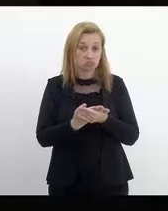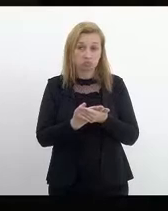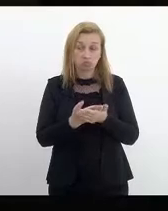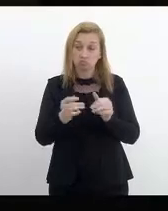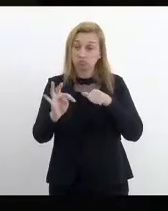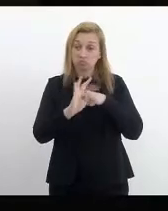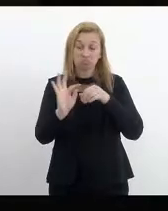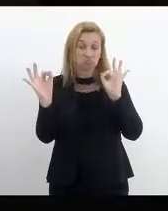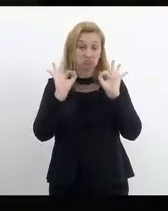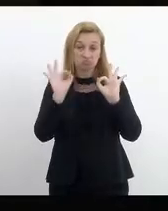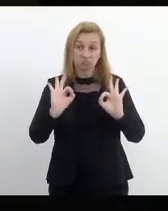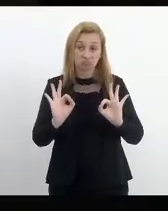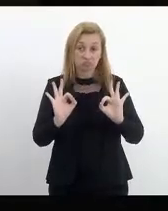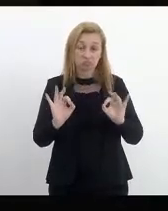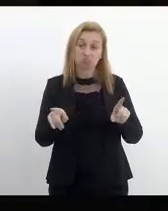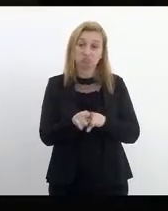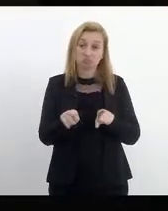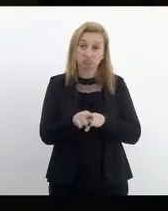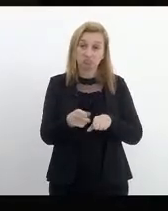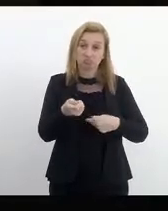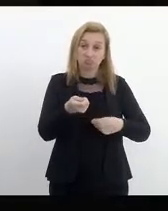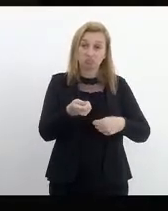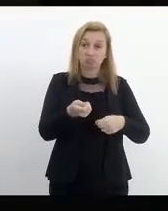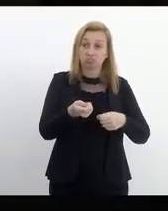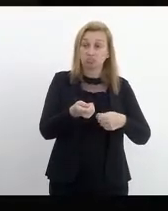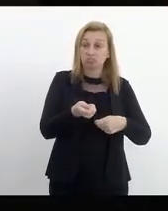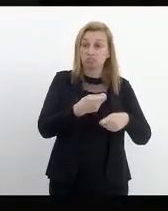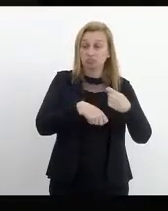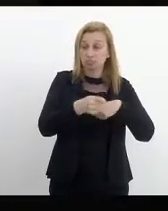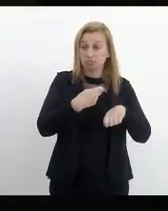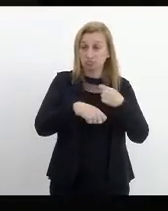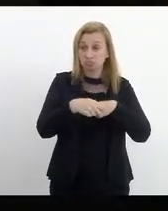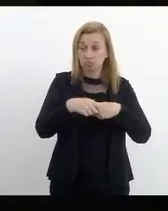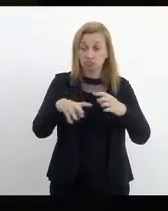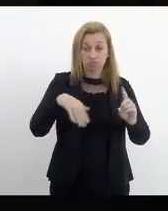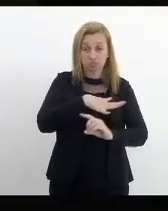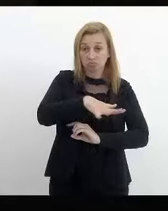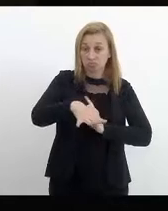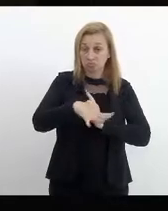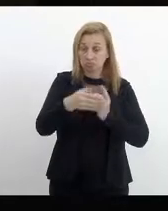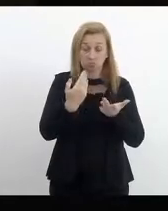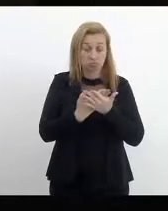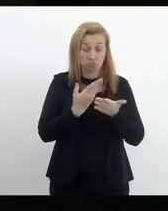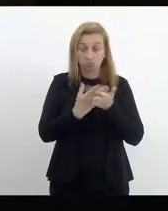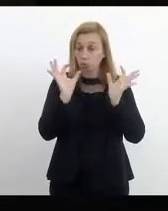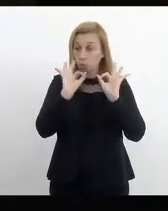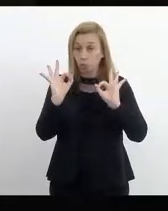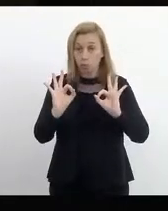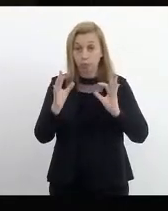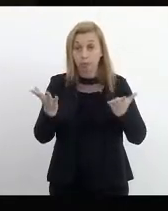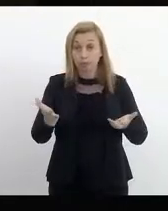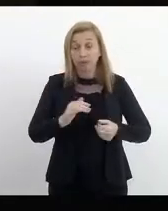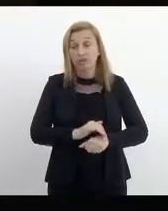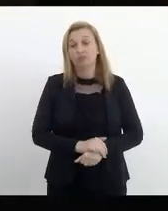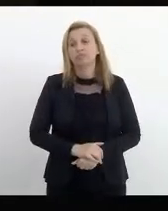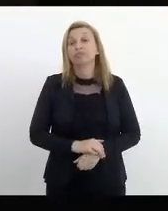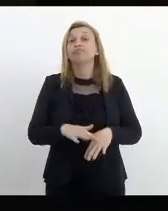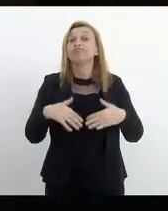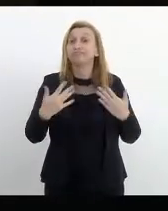de viabilidade econômica e de viabilidade social e não há bom